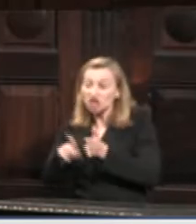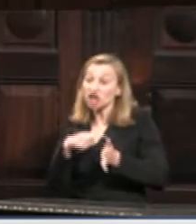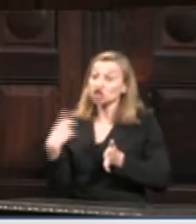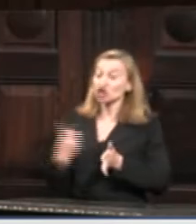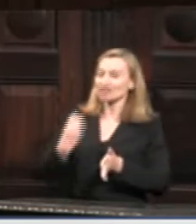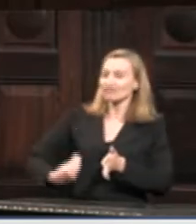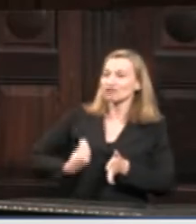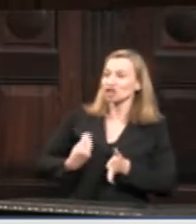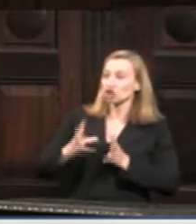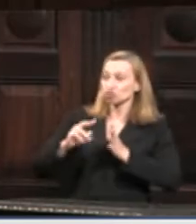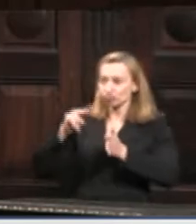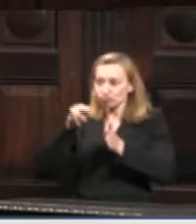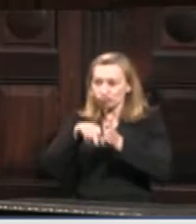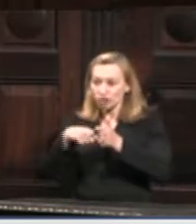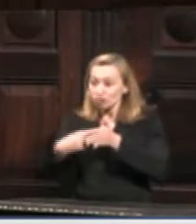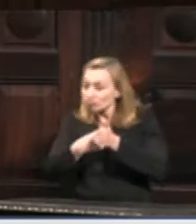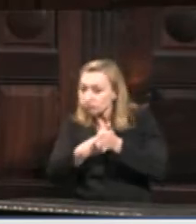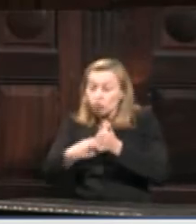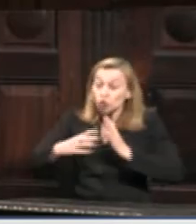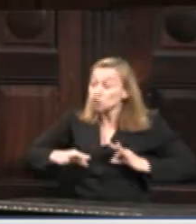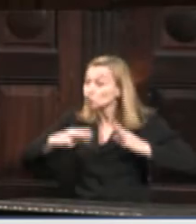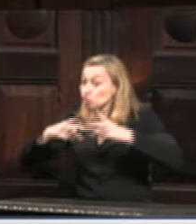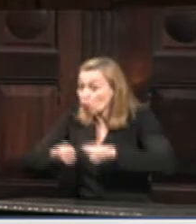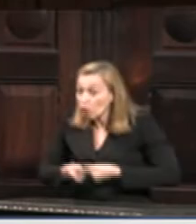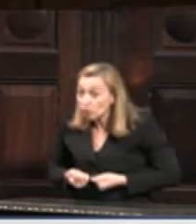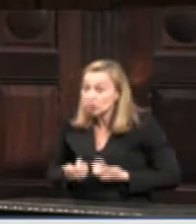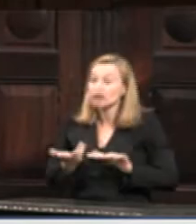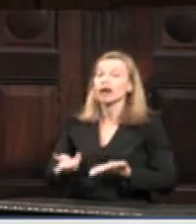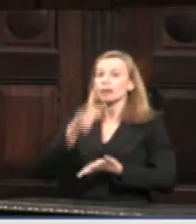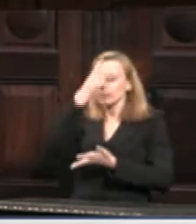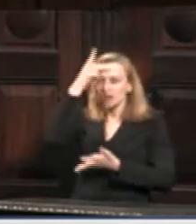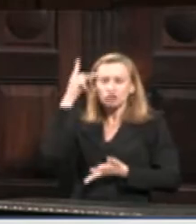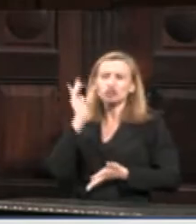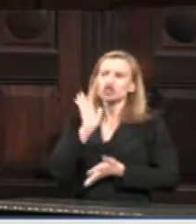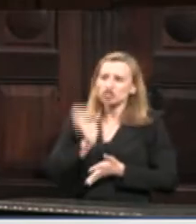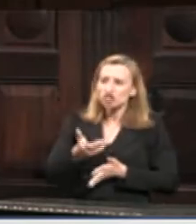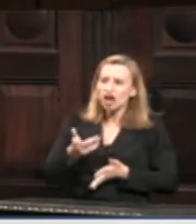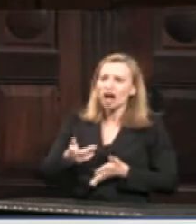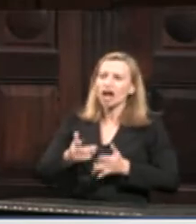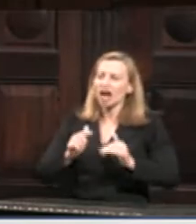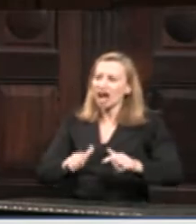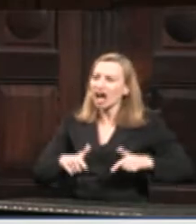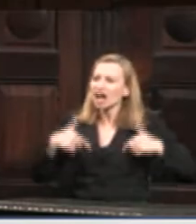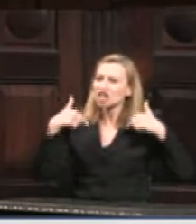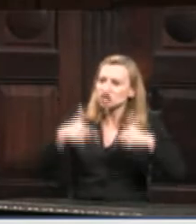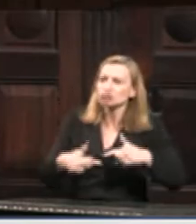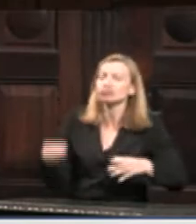vida, de alguém que já foi gestor, ordenador de despesa.